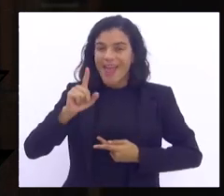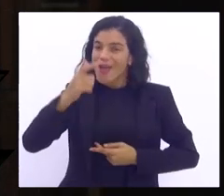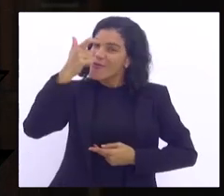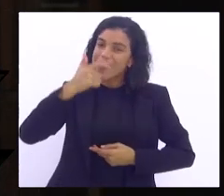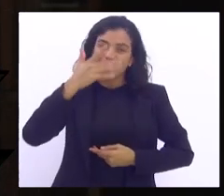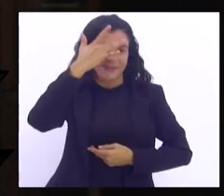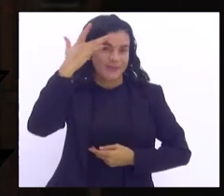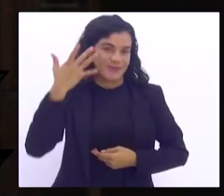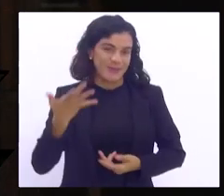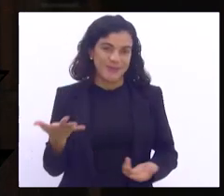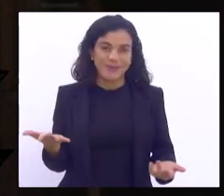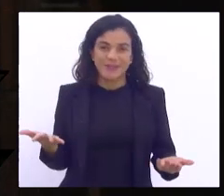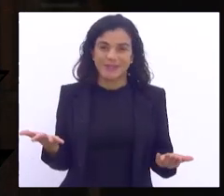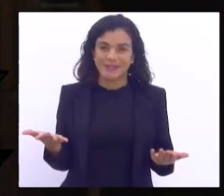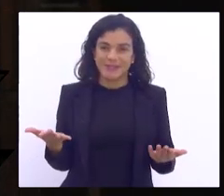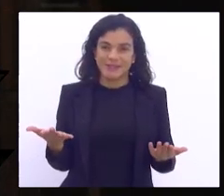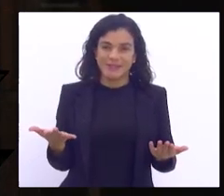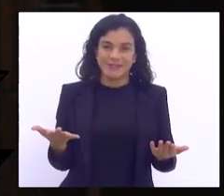pessoa.